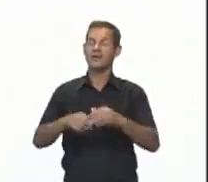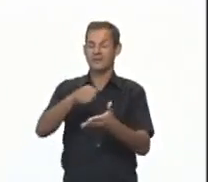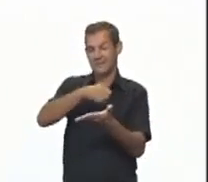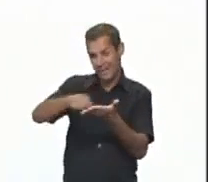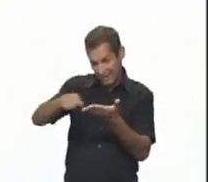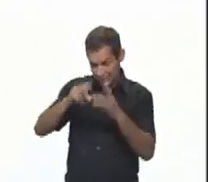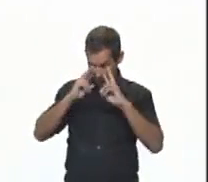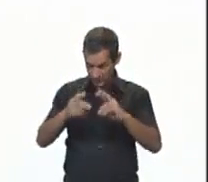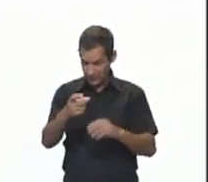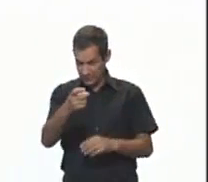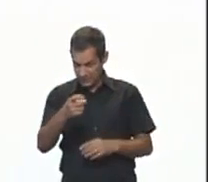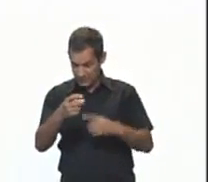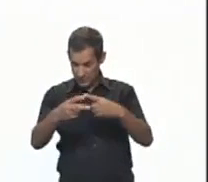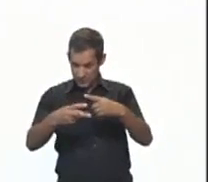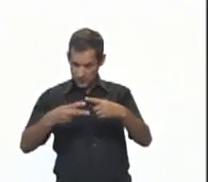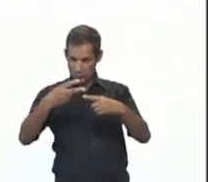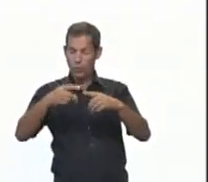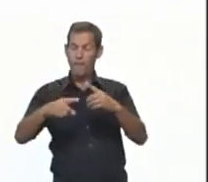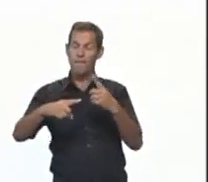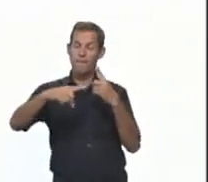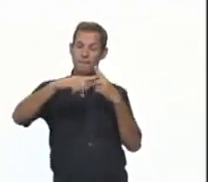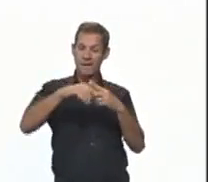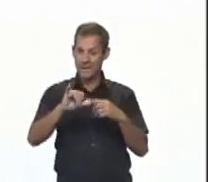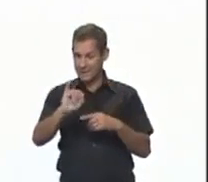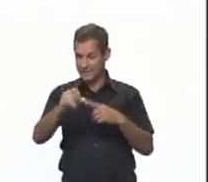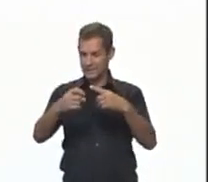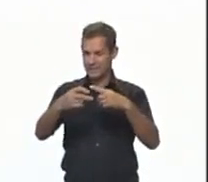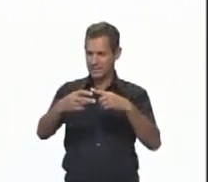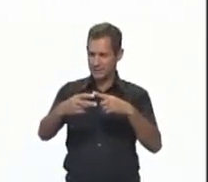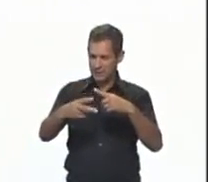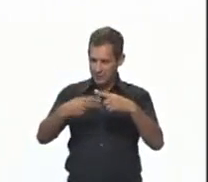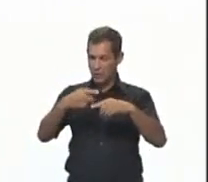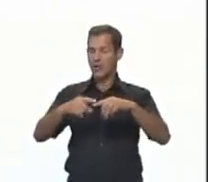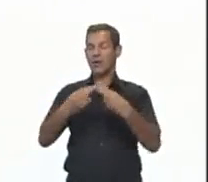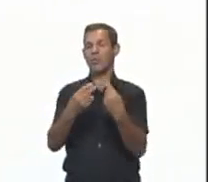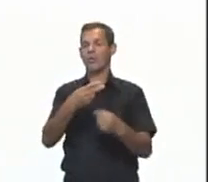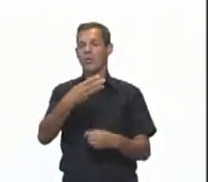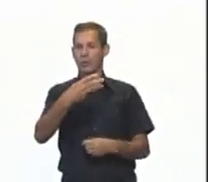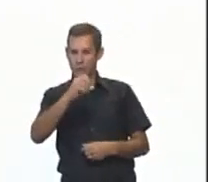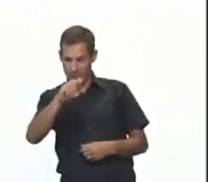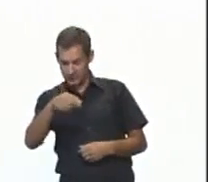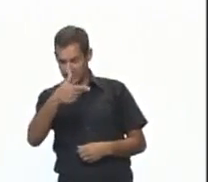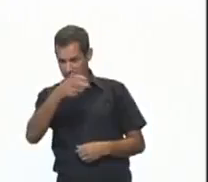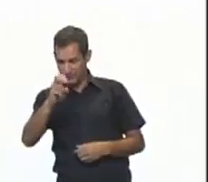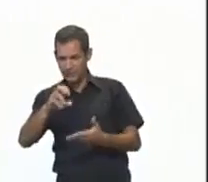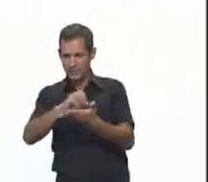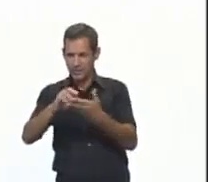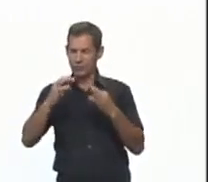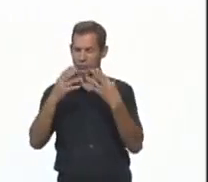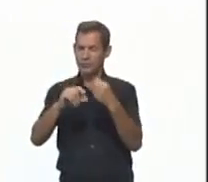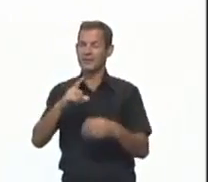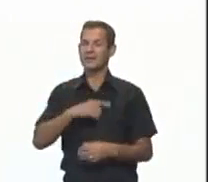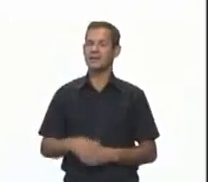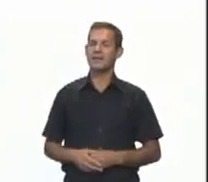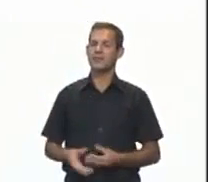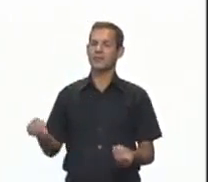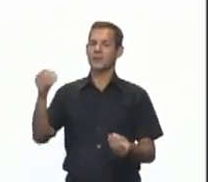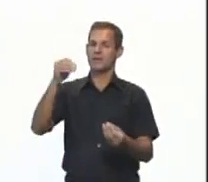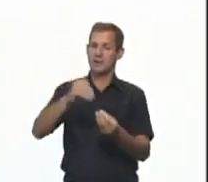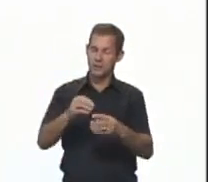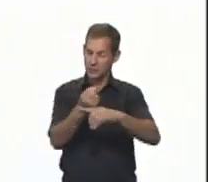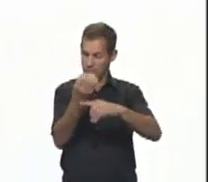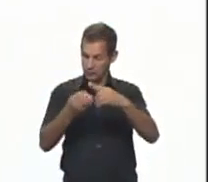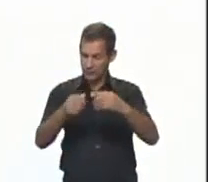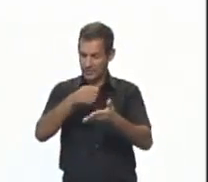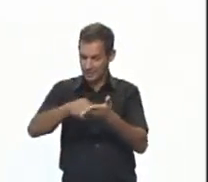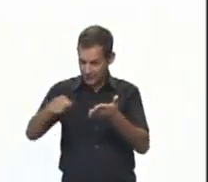escrita aqui, olha, x ao quadrado mais y ao quadrado igual a 30,25, ela está da forma geral. Nós temos que reduzir essa função,